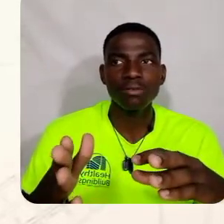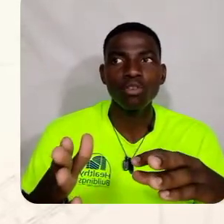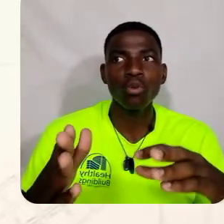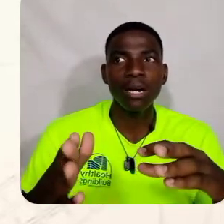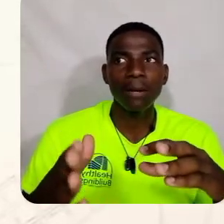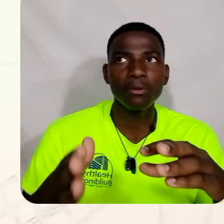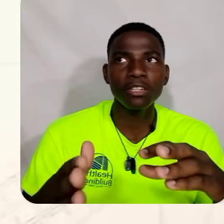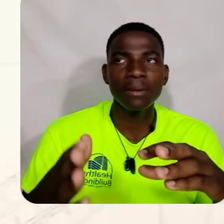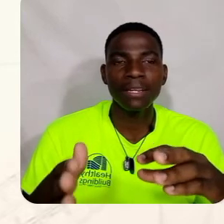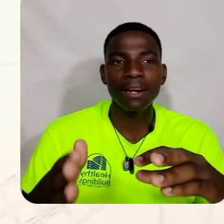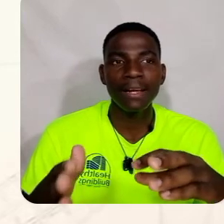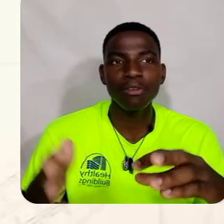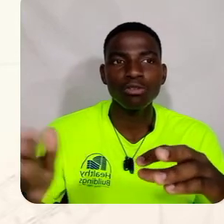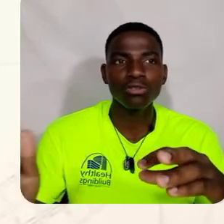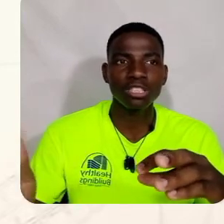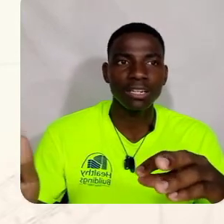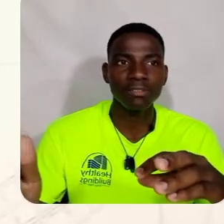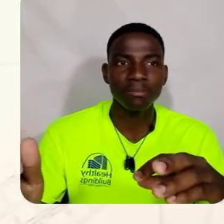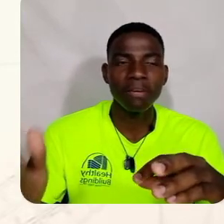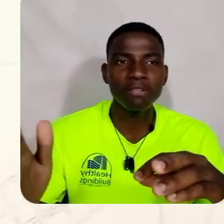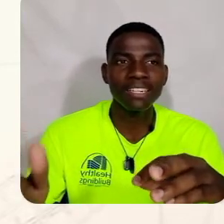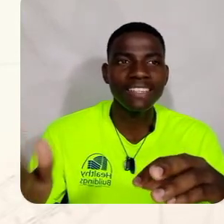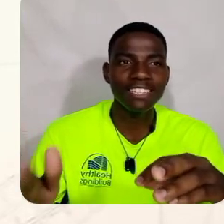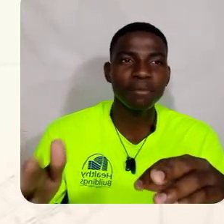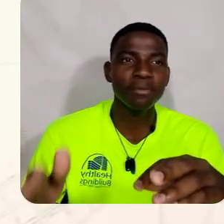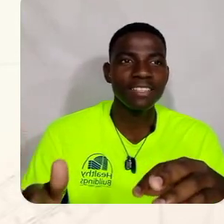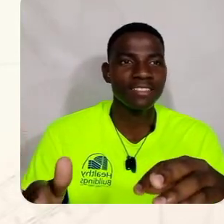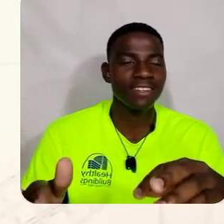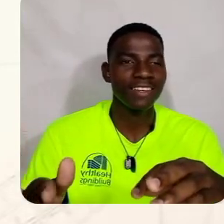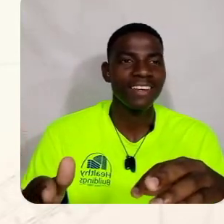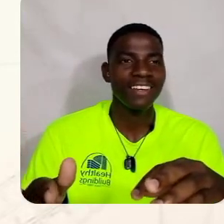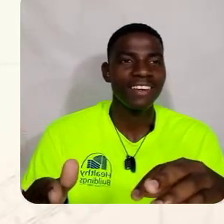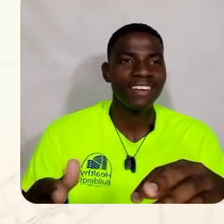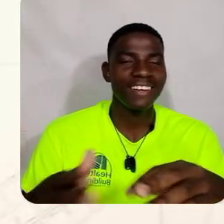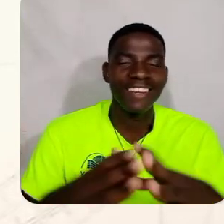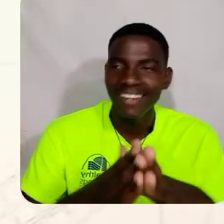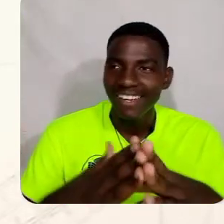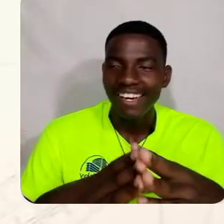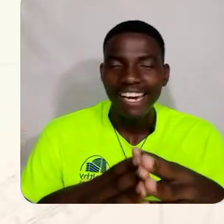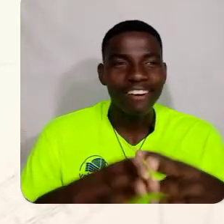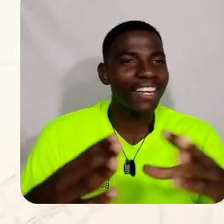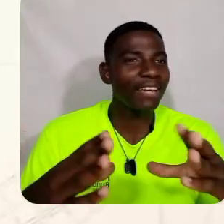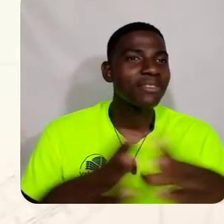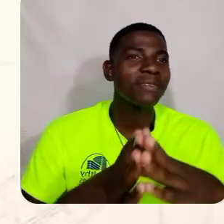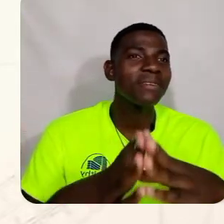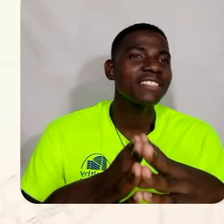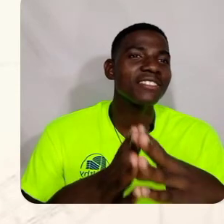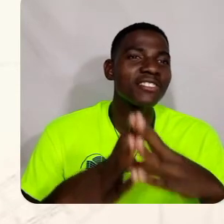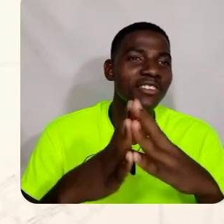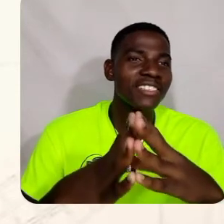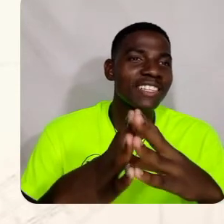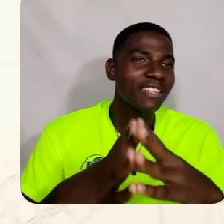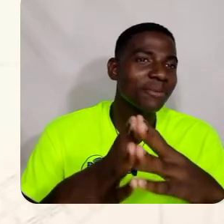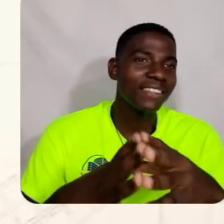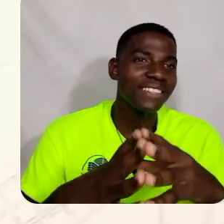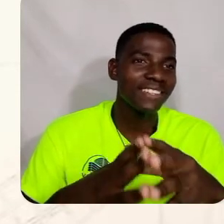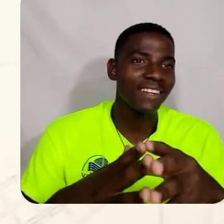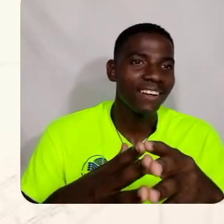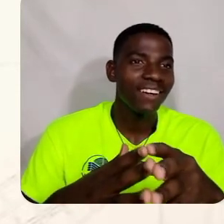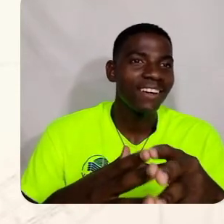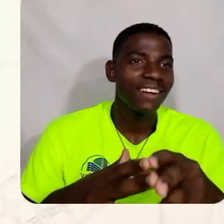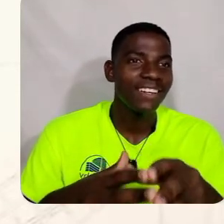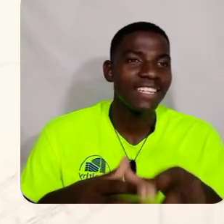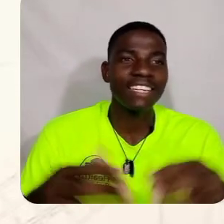estado nunca pode prender alguém no outro estado. Mesmo que seja polícia. Agora que Moçambique, só você ser